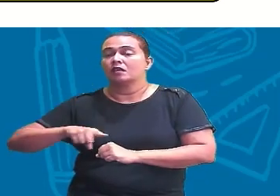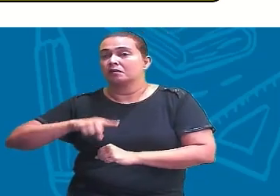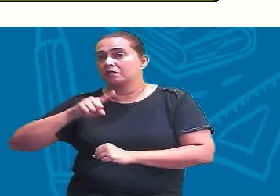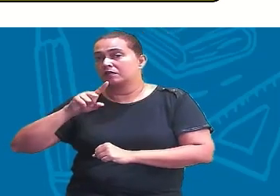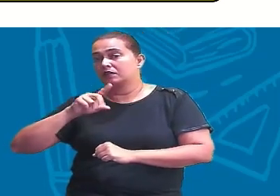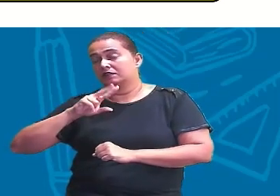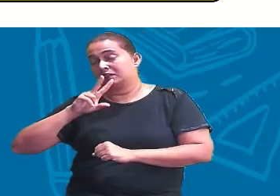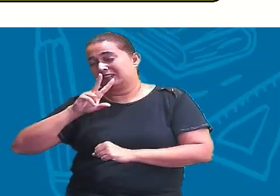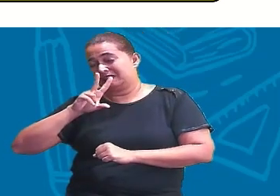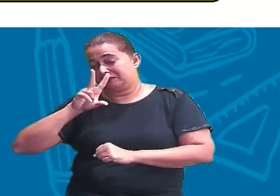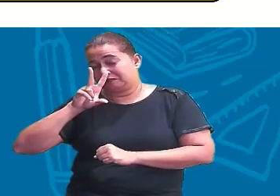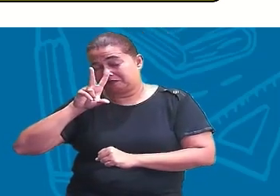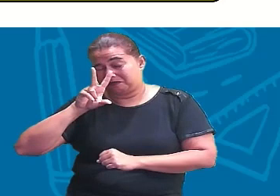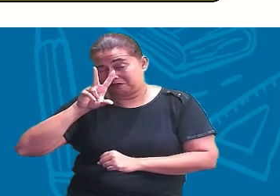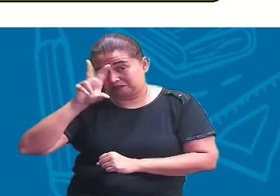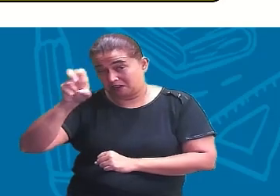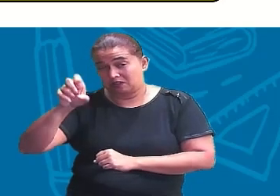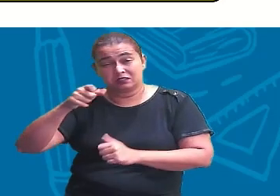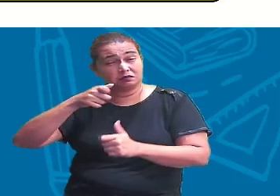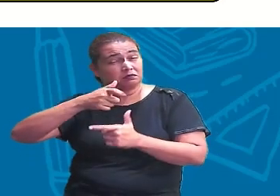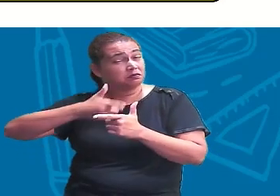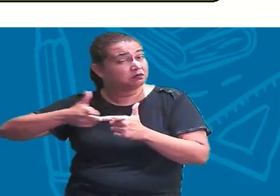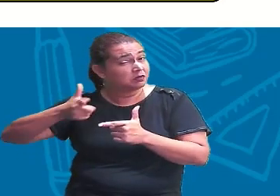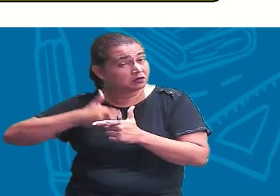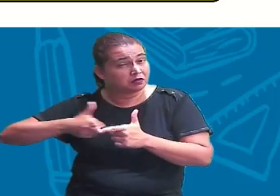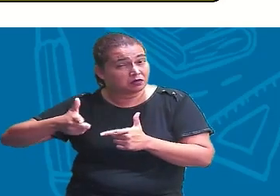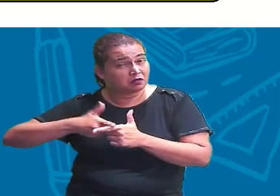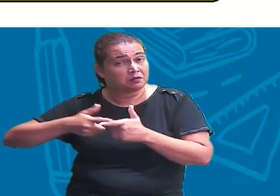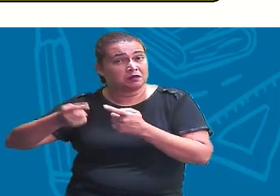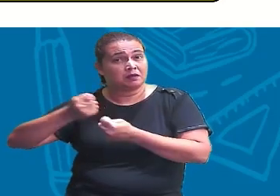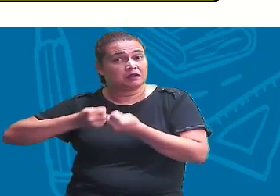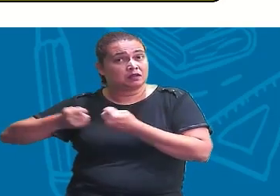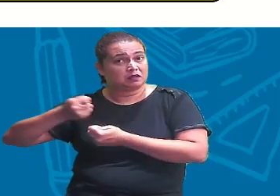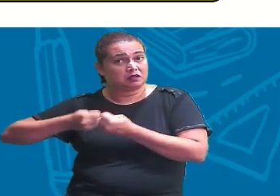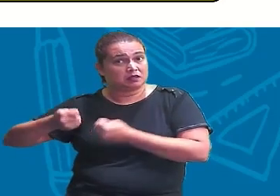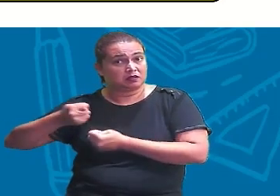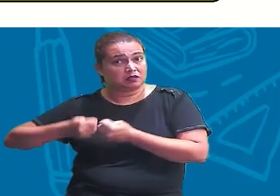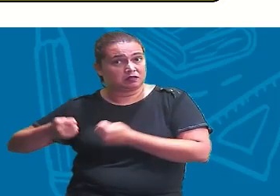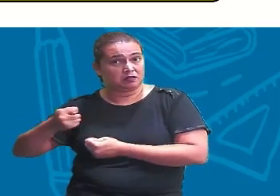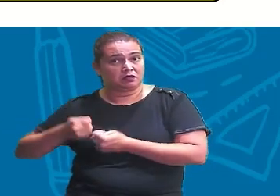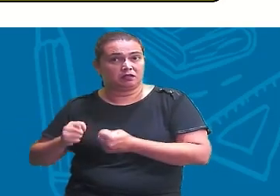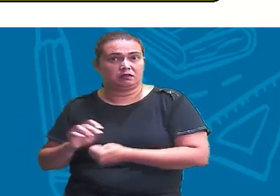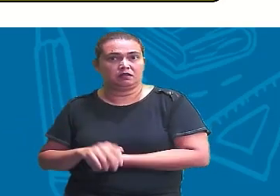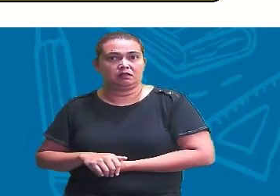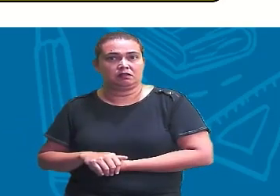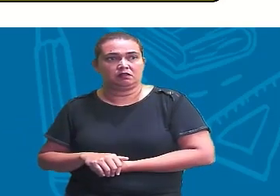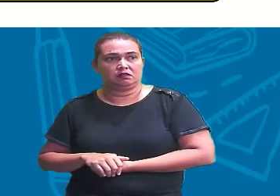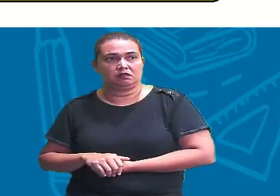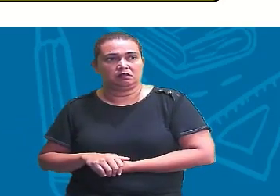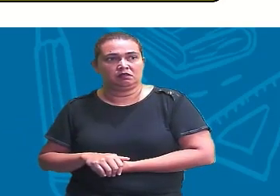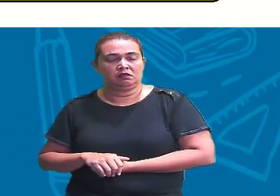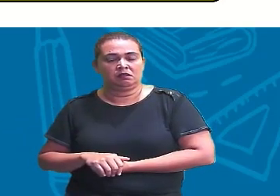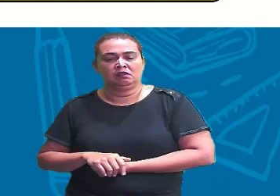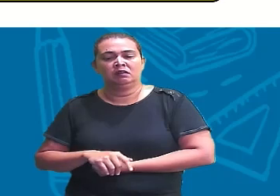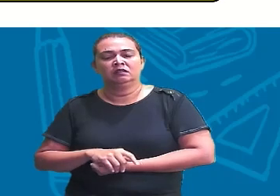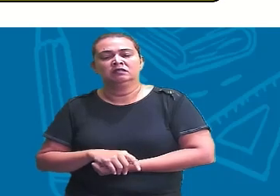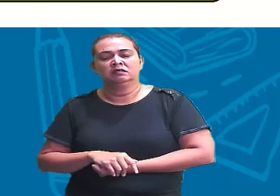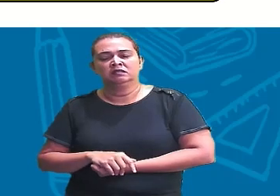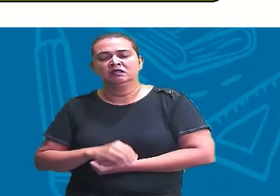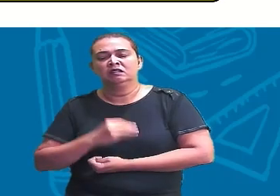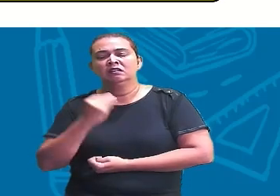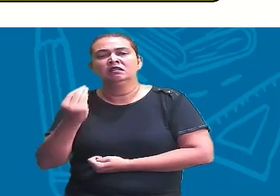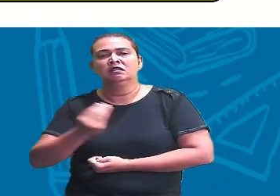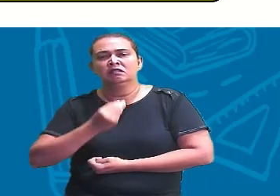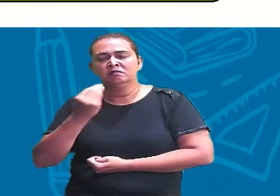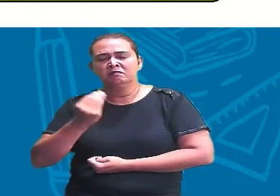e fraternidade que o movimento iluminista colocava na França e no restante da Europa. Só podia dar em alguma